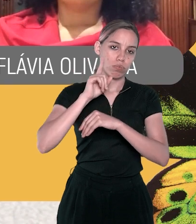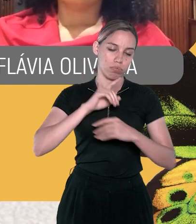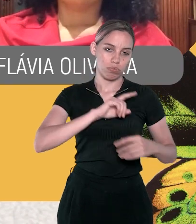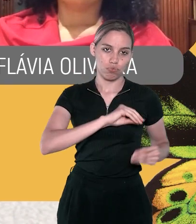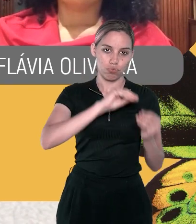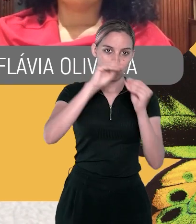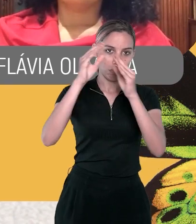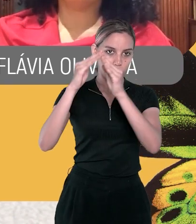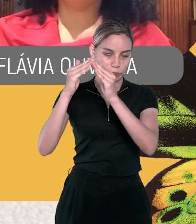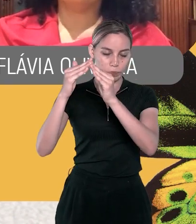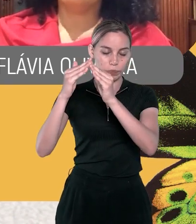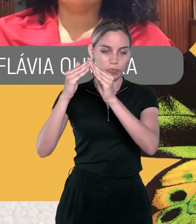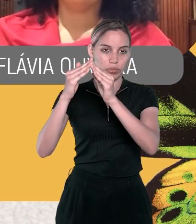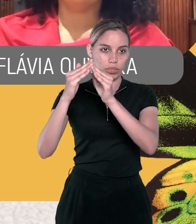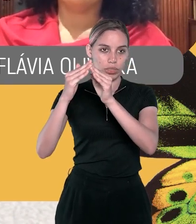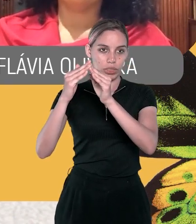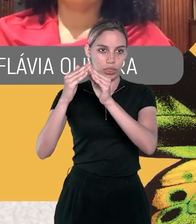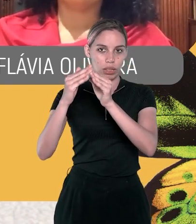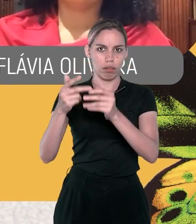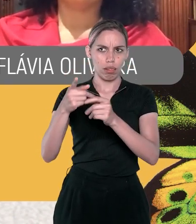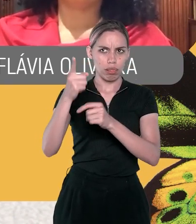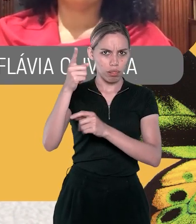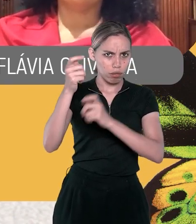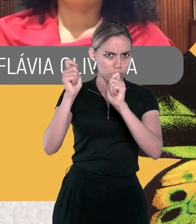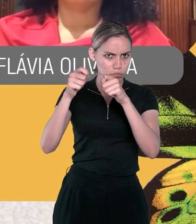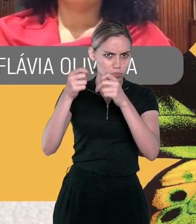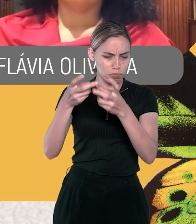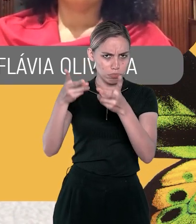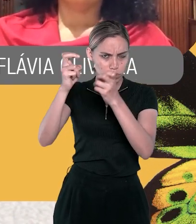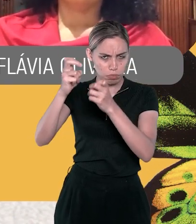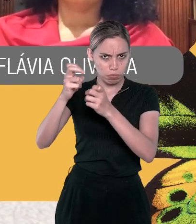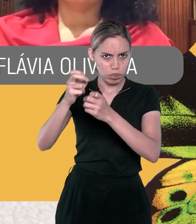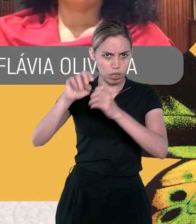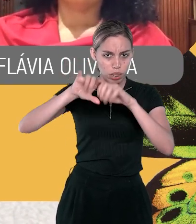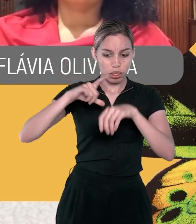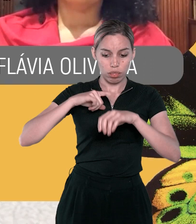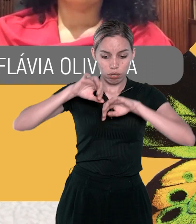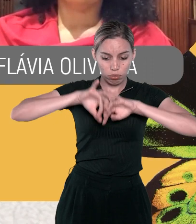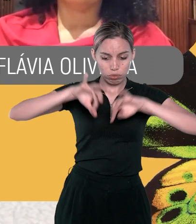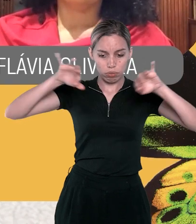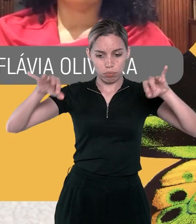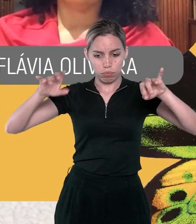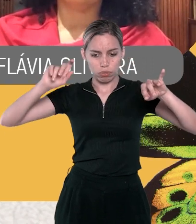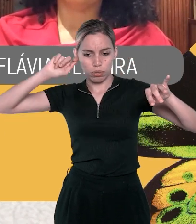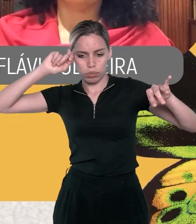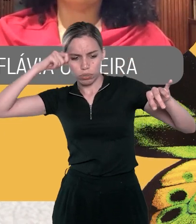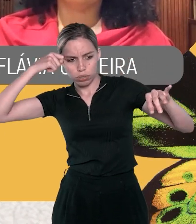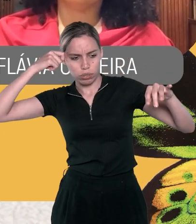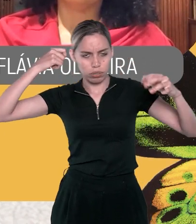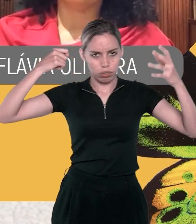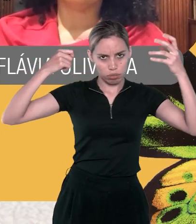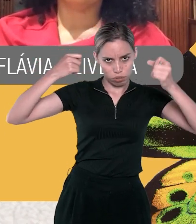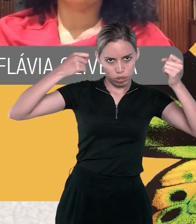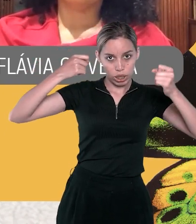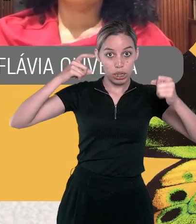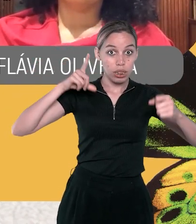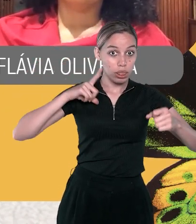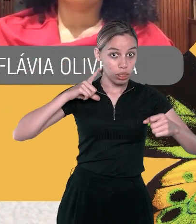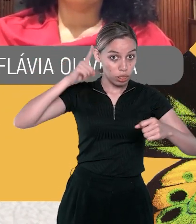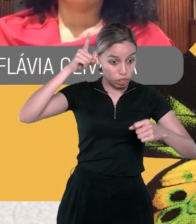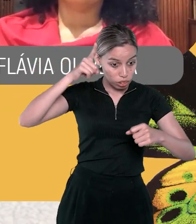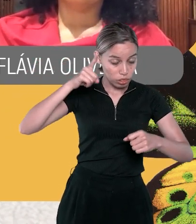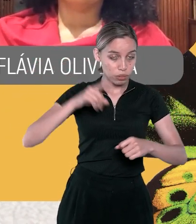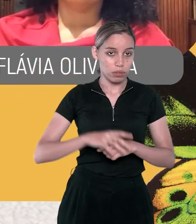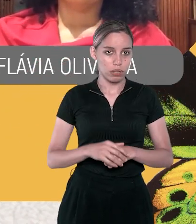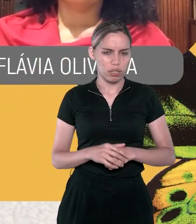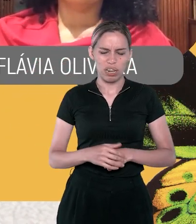visão, né? Quer dizer, de separação do branco e do negro. E eu não conseguia entender